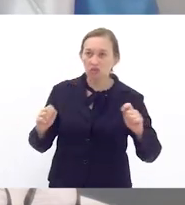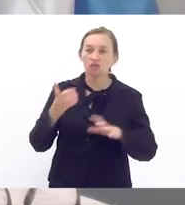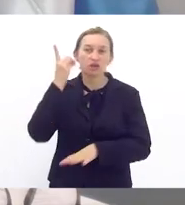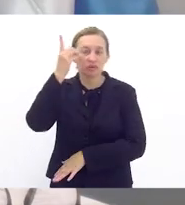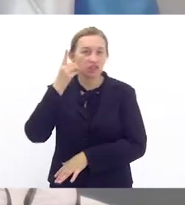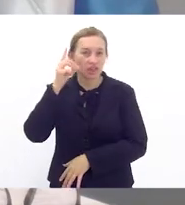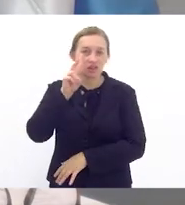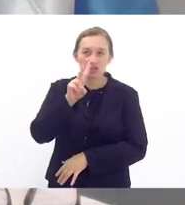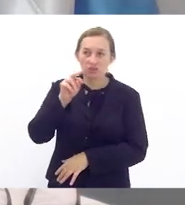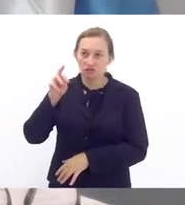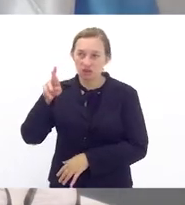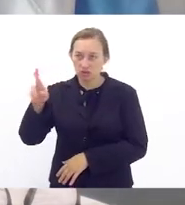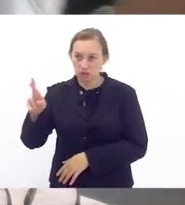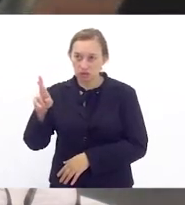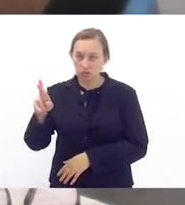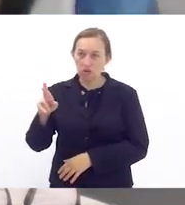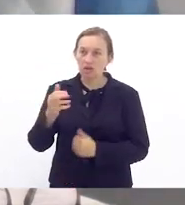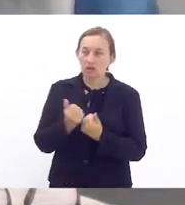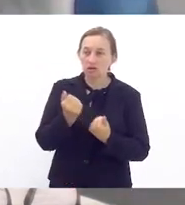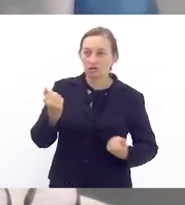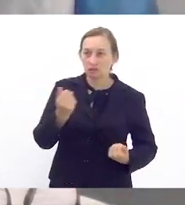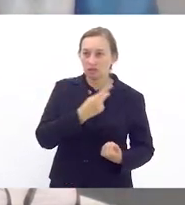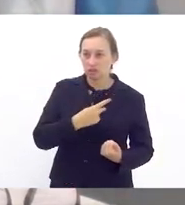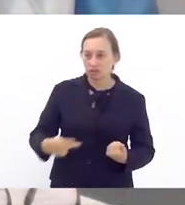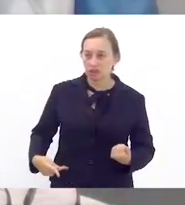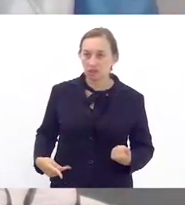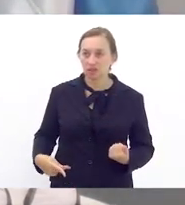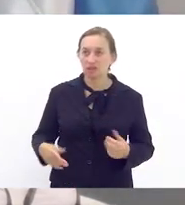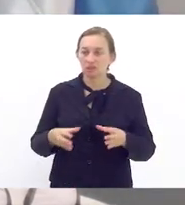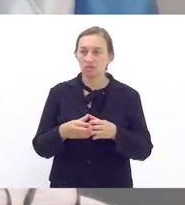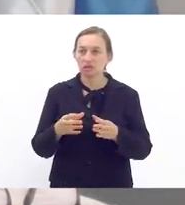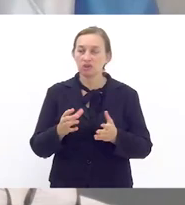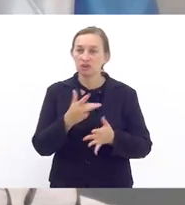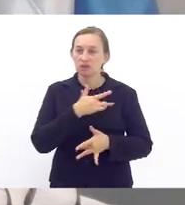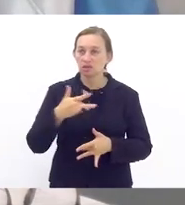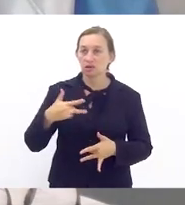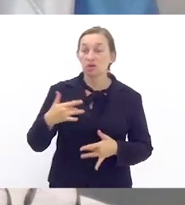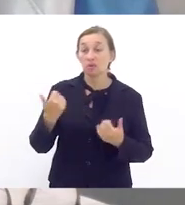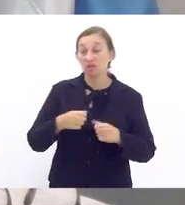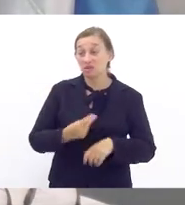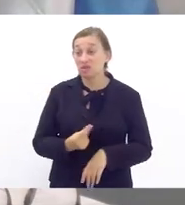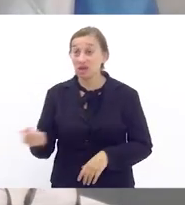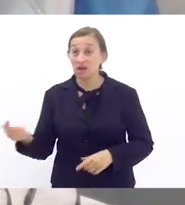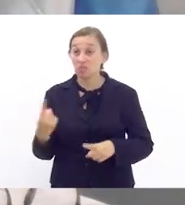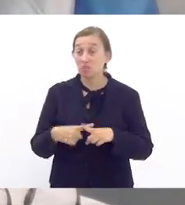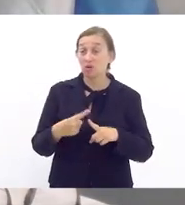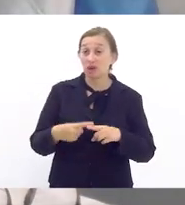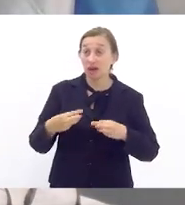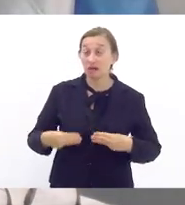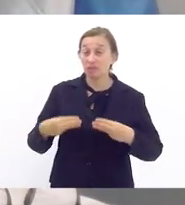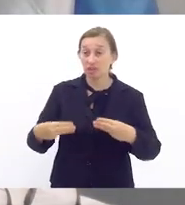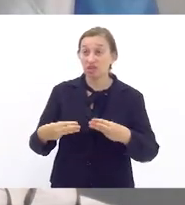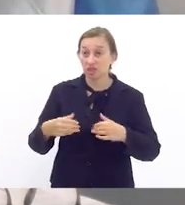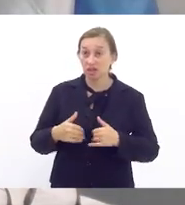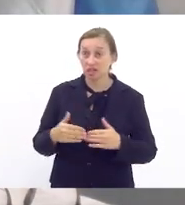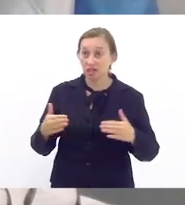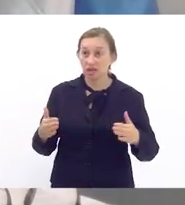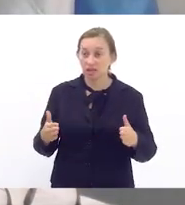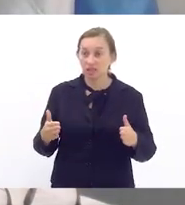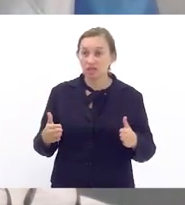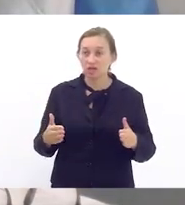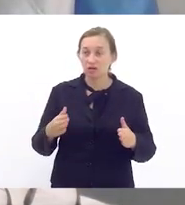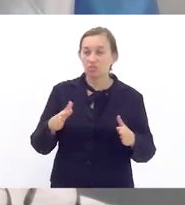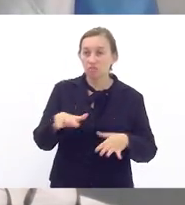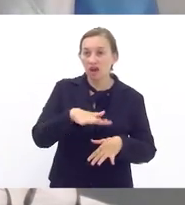Júnior, vice-presidente da Comissão de Saúde, que precisou se ausentar porque hoje a ministra Nízia Trindade Lima está inaugurando uma unidade de saúde